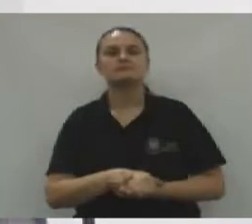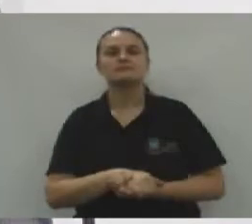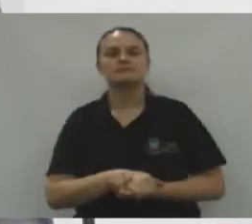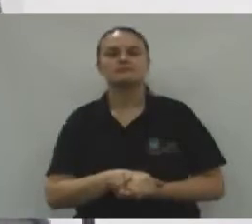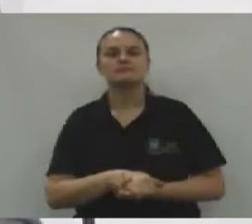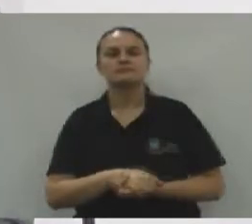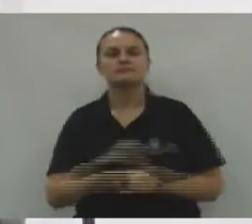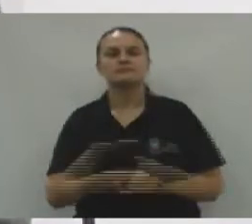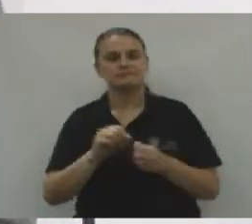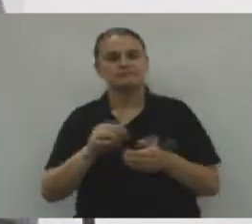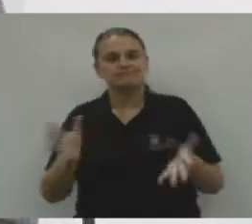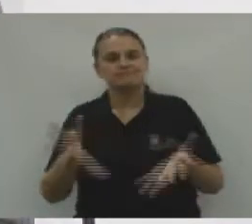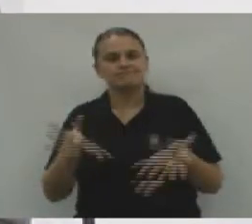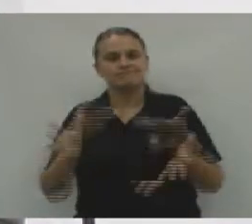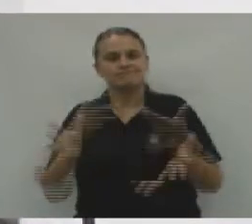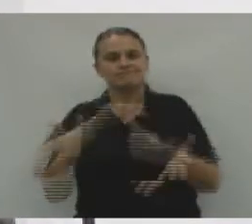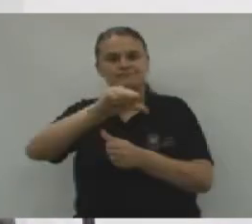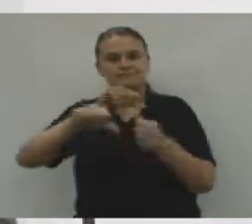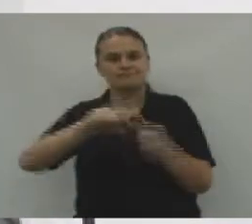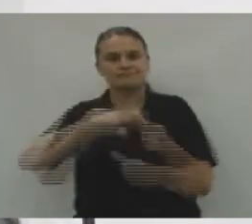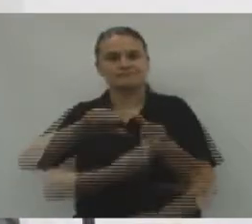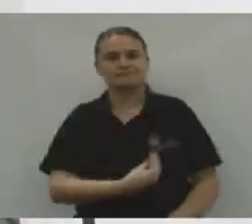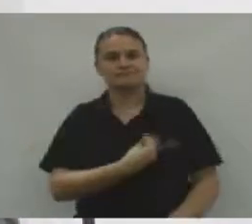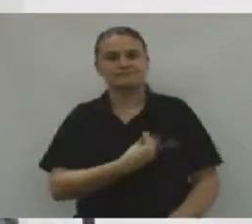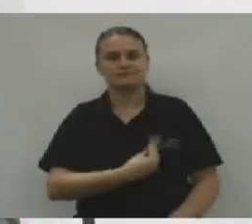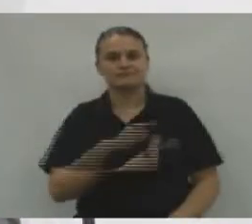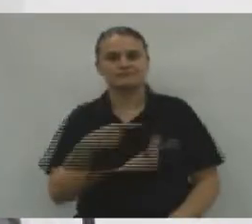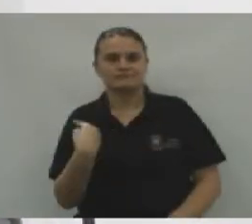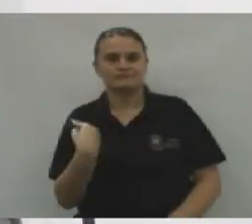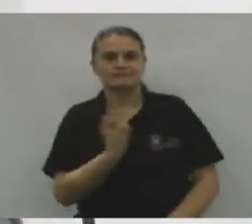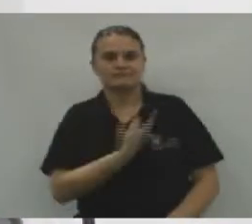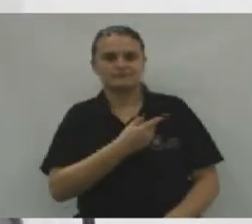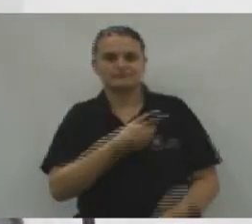promover uma grande transformação na vida dos, dos nossos agricultores.